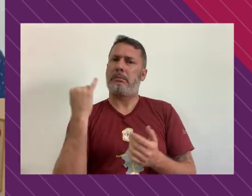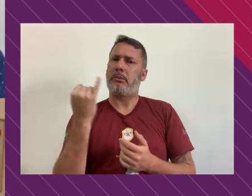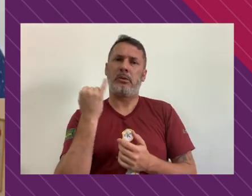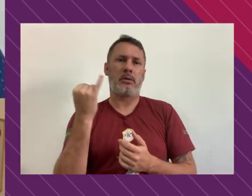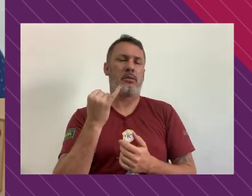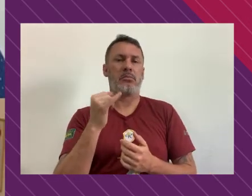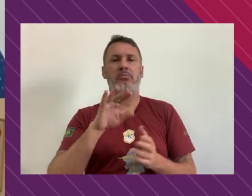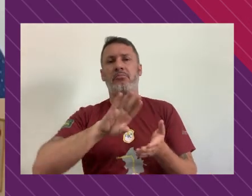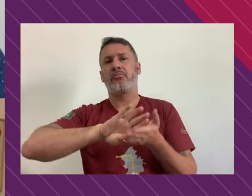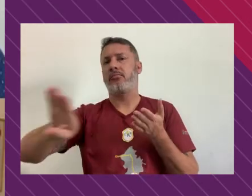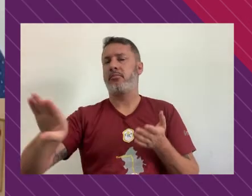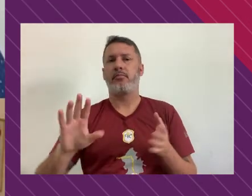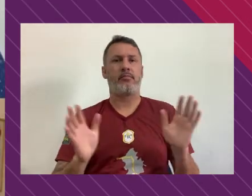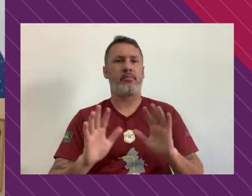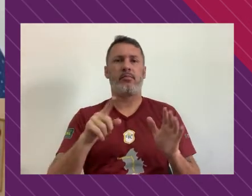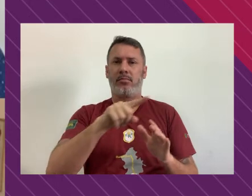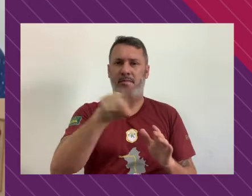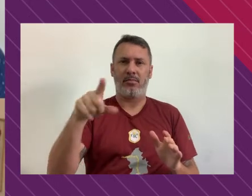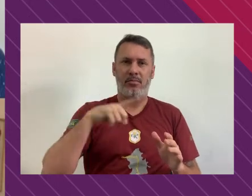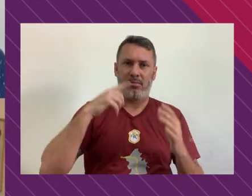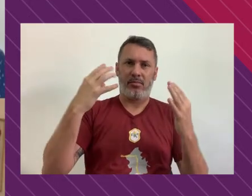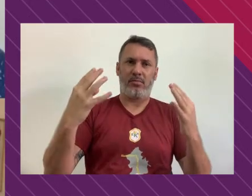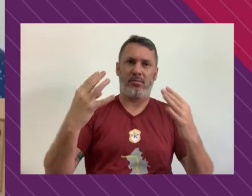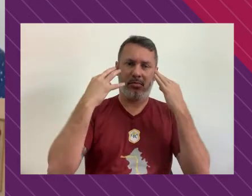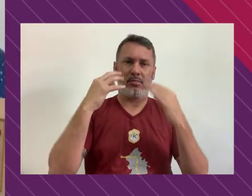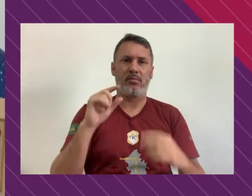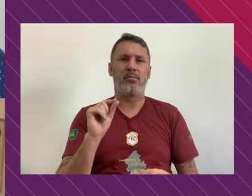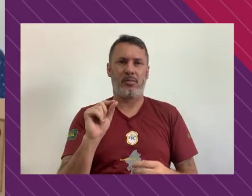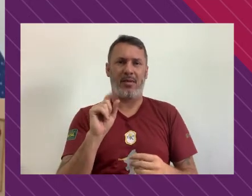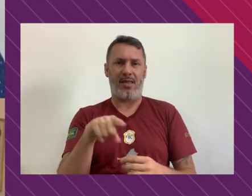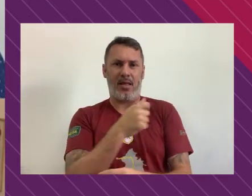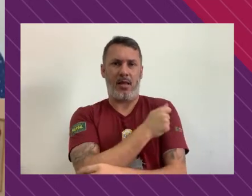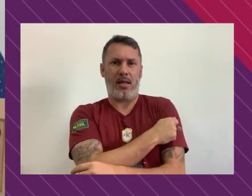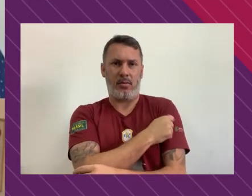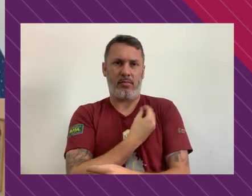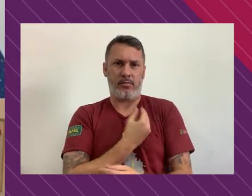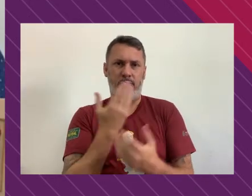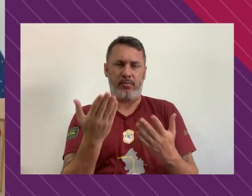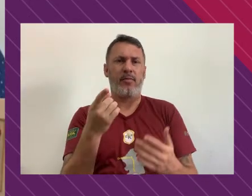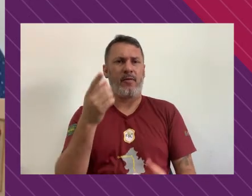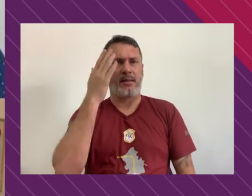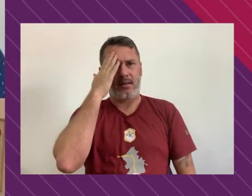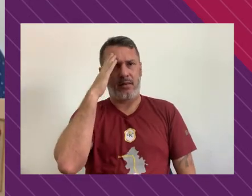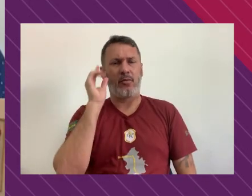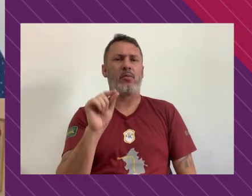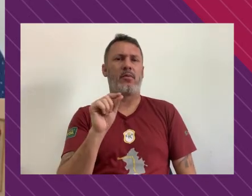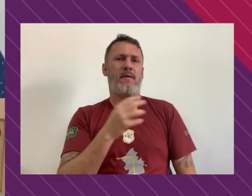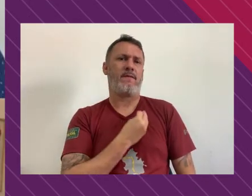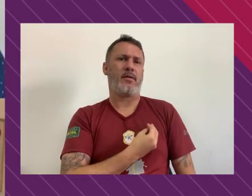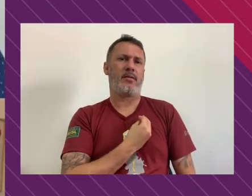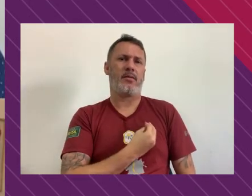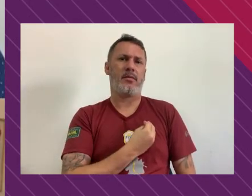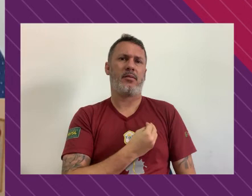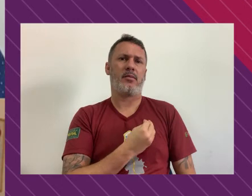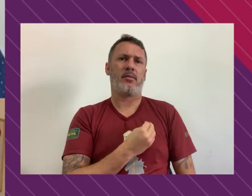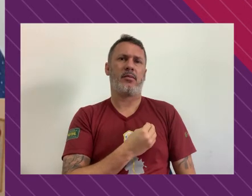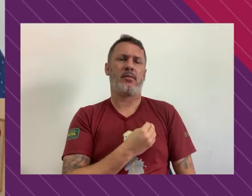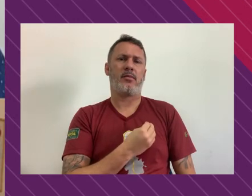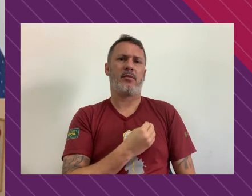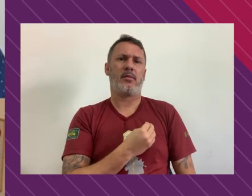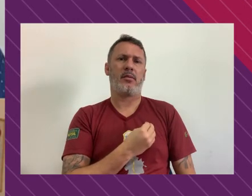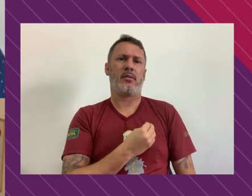tem direito a exercer a profissão, não basta passar na OAB. Ele não exerce a profissão se ele não estagiar. E aí, se a empresa